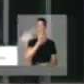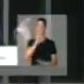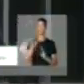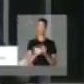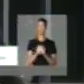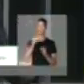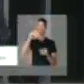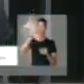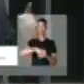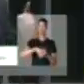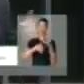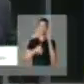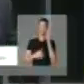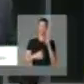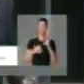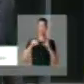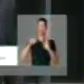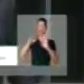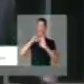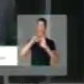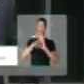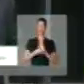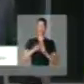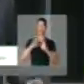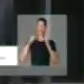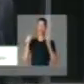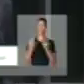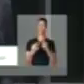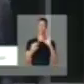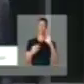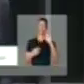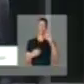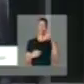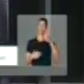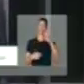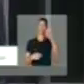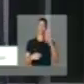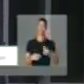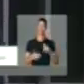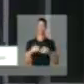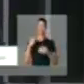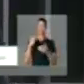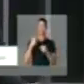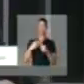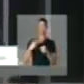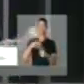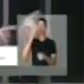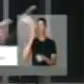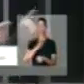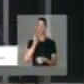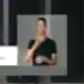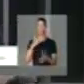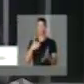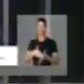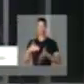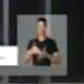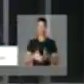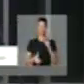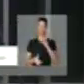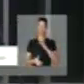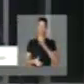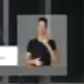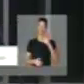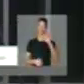colocar esse voto para ser apreciado na reunião da Camex. Os municípios do Brasil já enfrentam dificuldade.